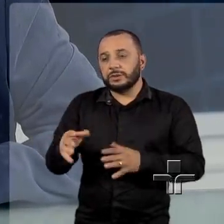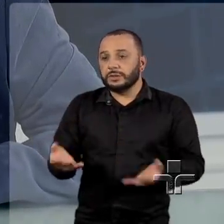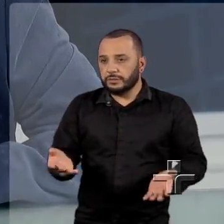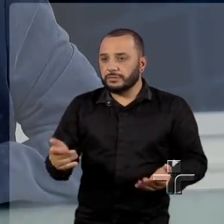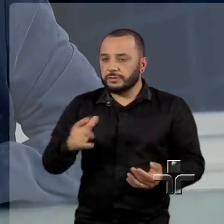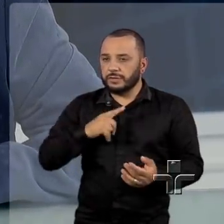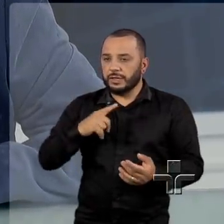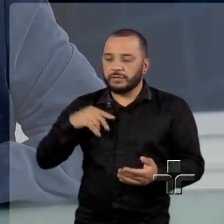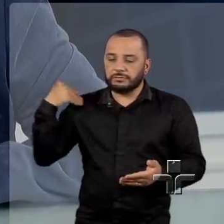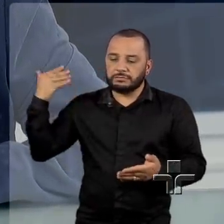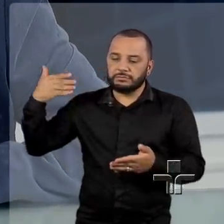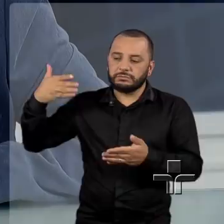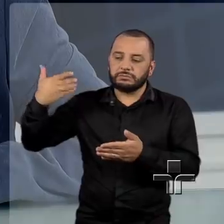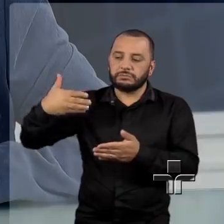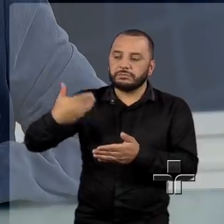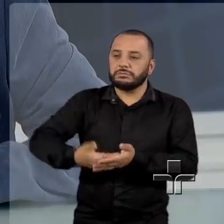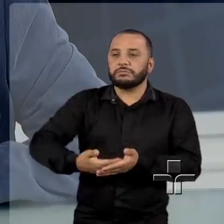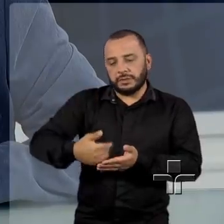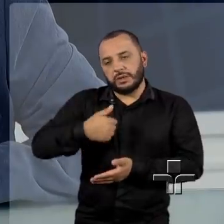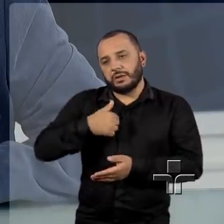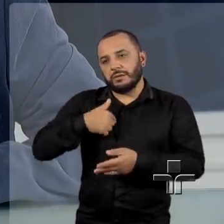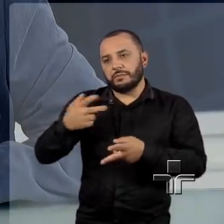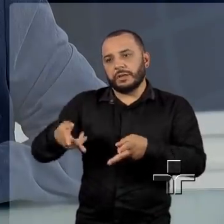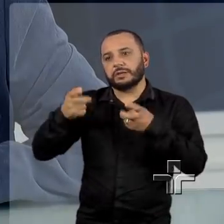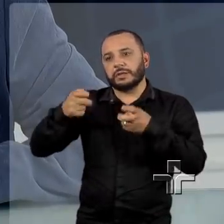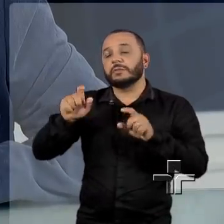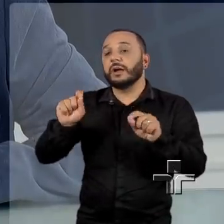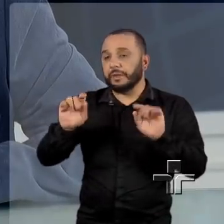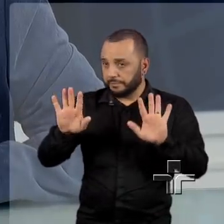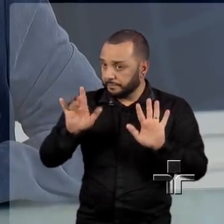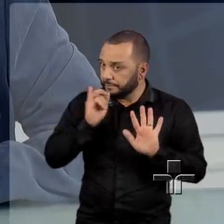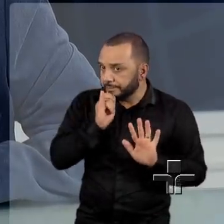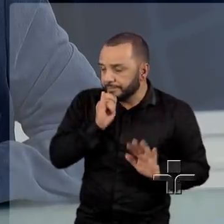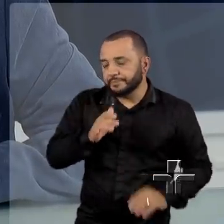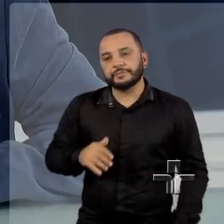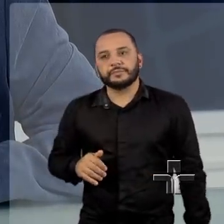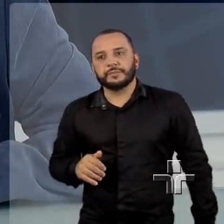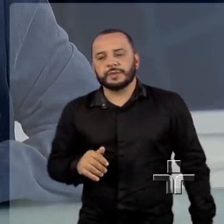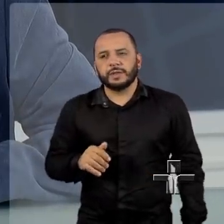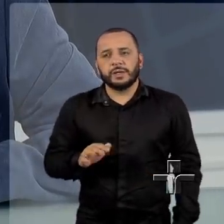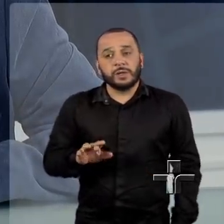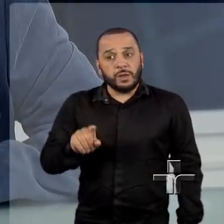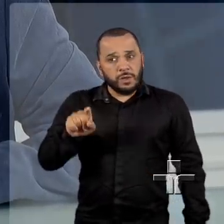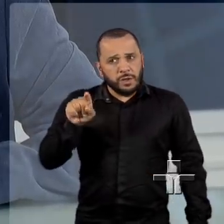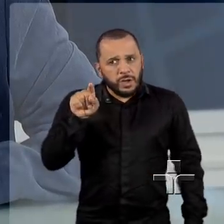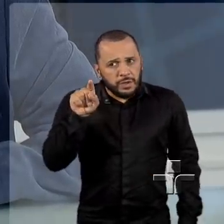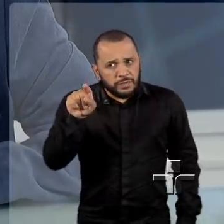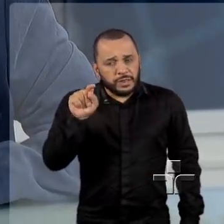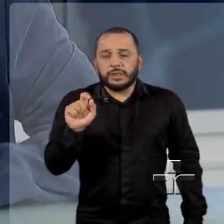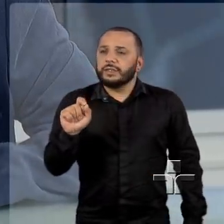muito tempo que eu percebo que, por exemplo, quando você, sei lá,